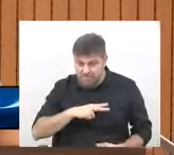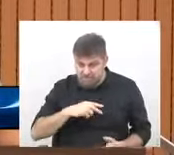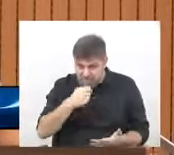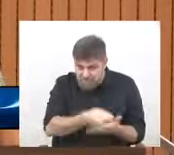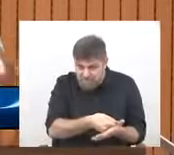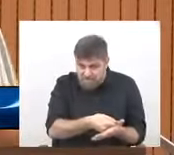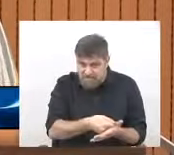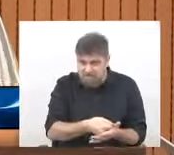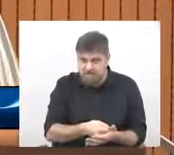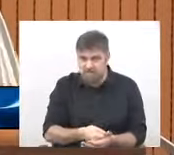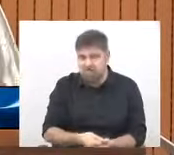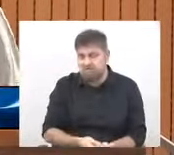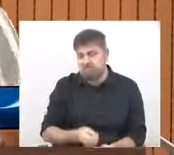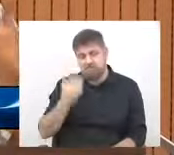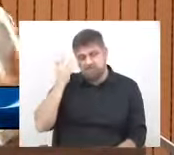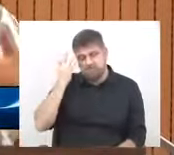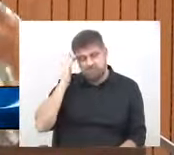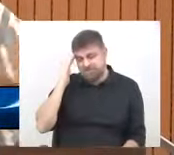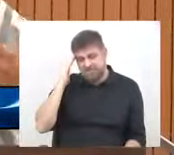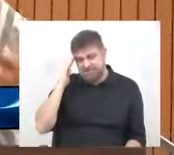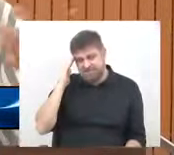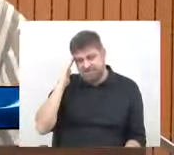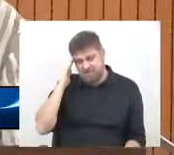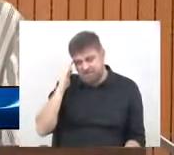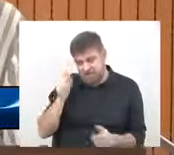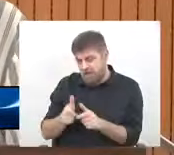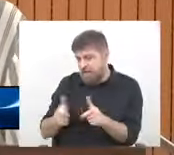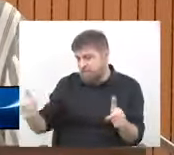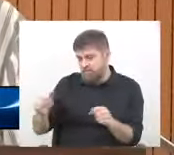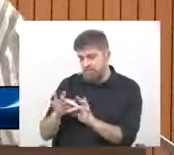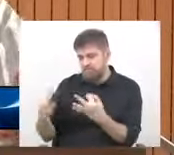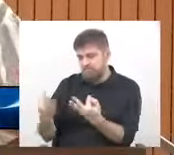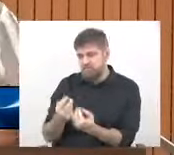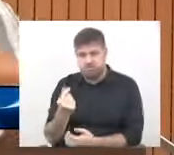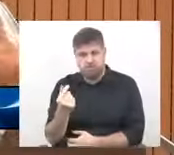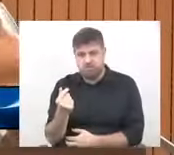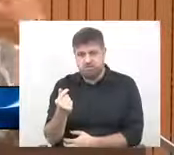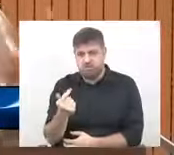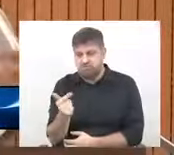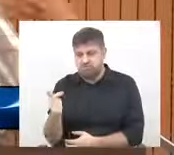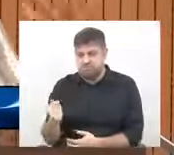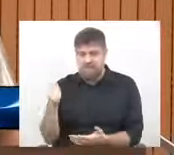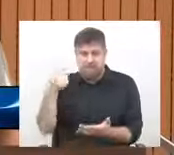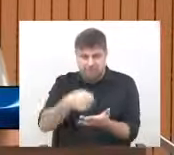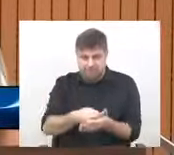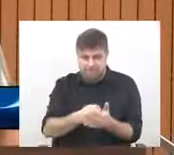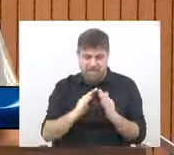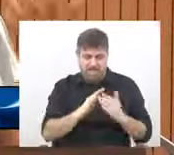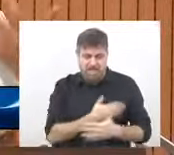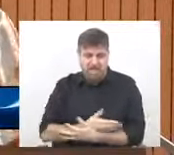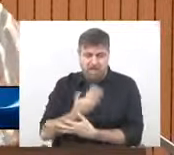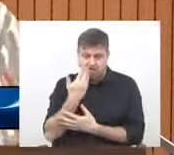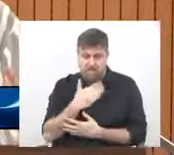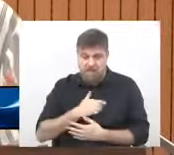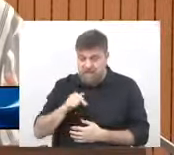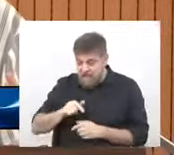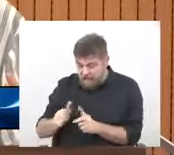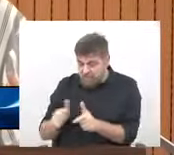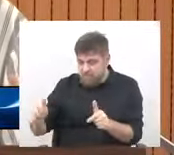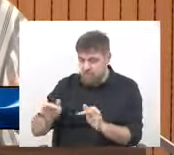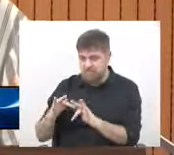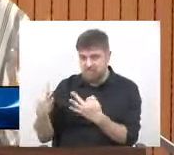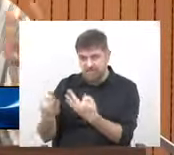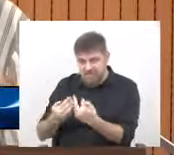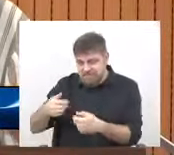sabe que não é acessível para a grande maioria das famílias, e nós sabemos que a grande maioria das famílias precisa